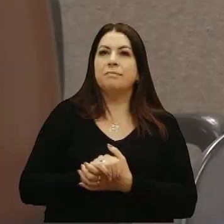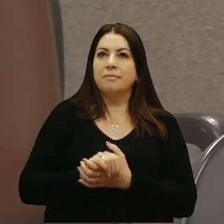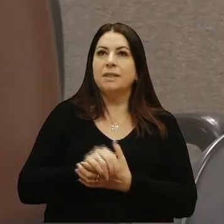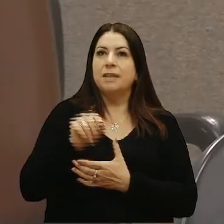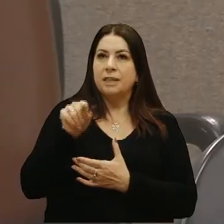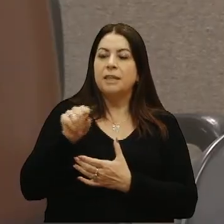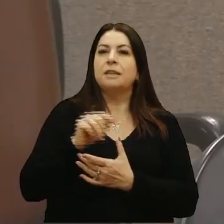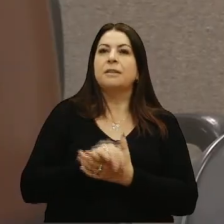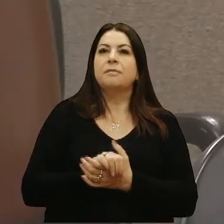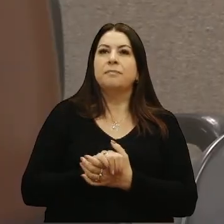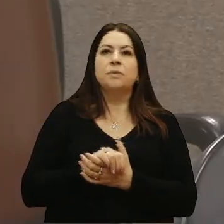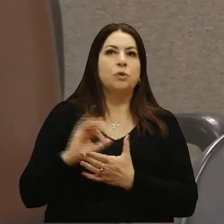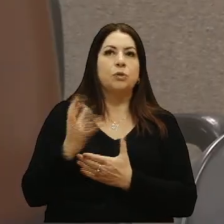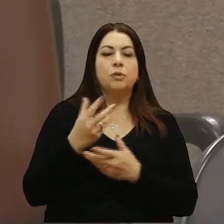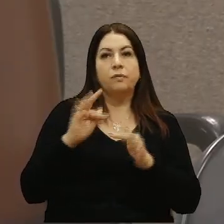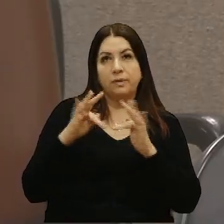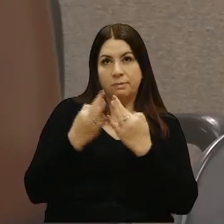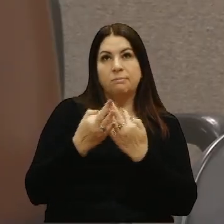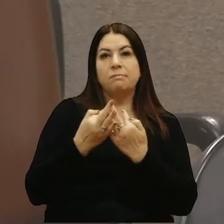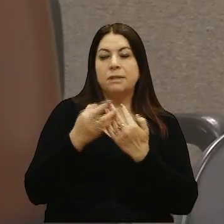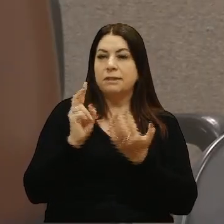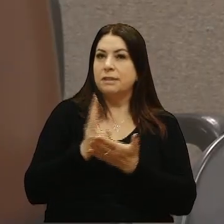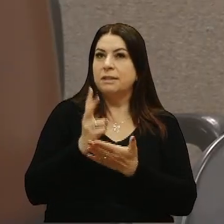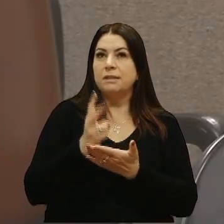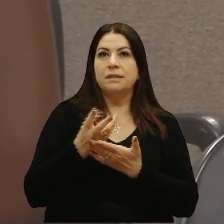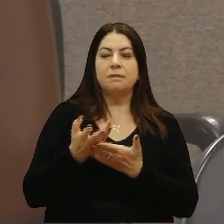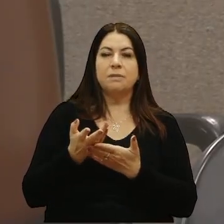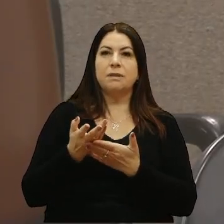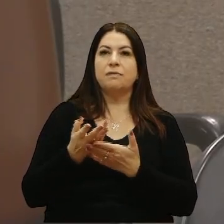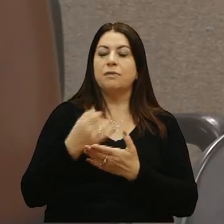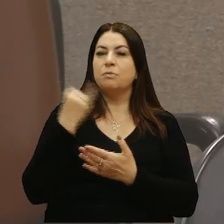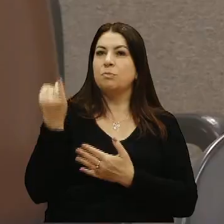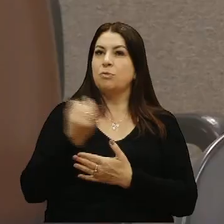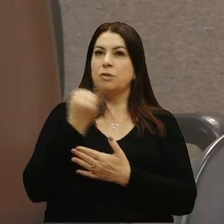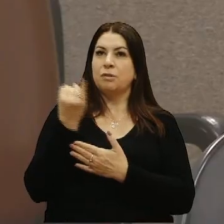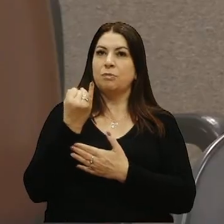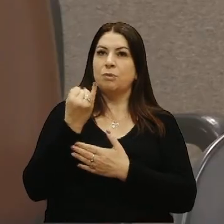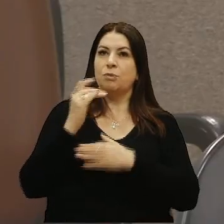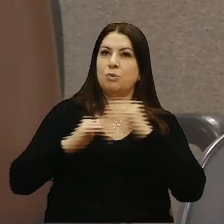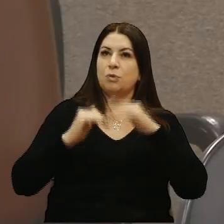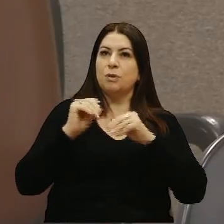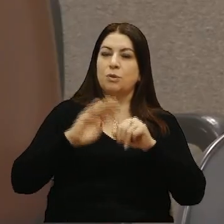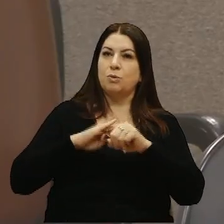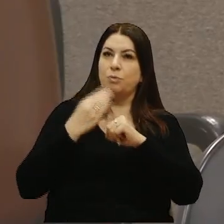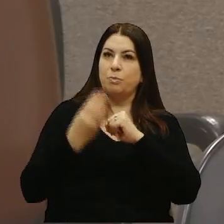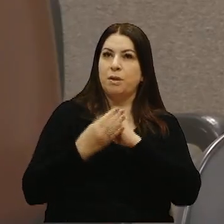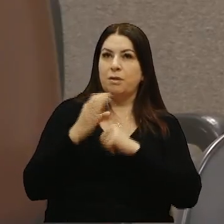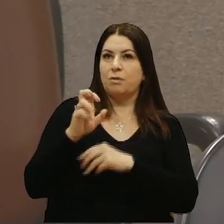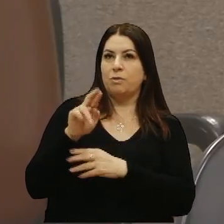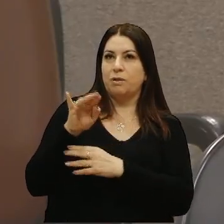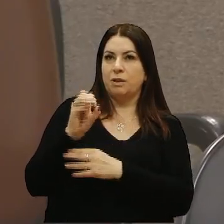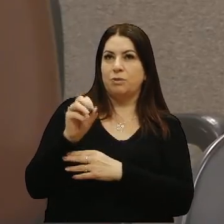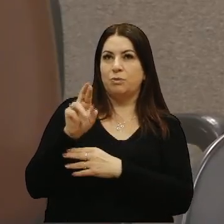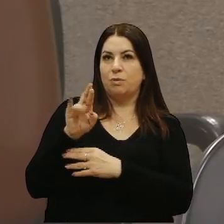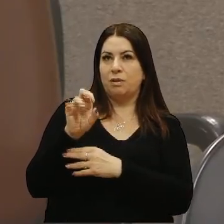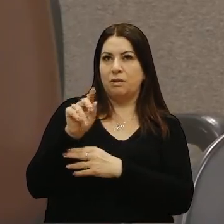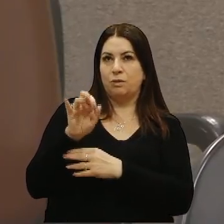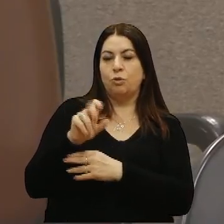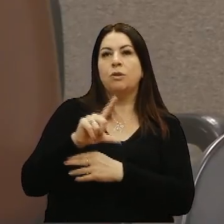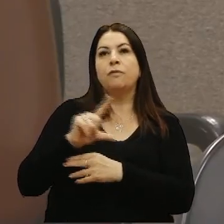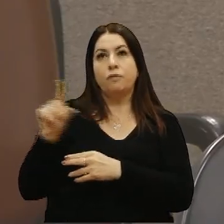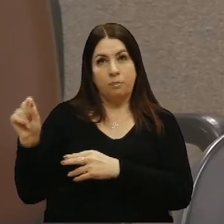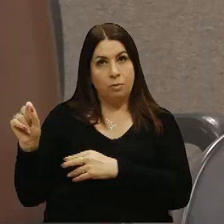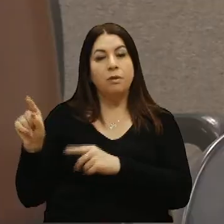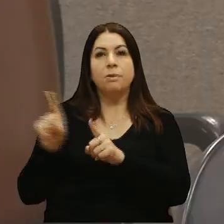Ele, né, e toda a família, que sempre foram fundamentais para a construção do nosso bairro Cristo Redentor, foram embora, mas sempre